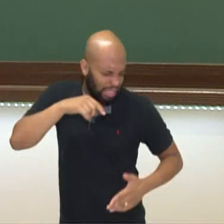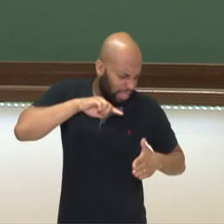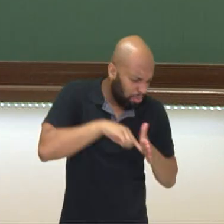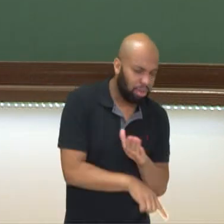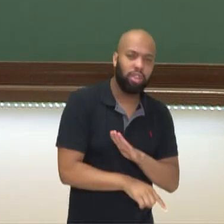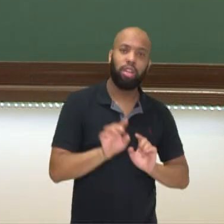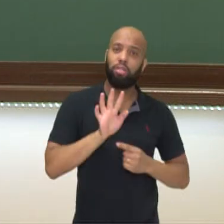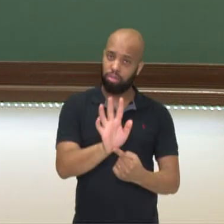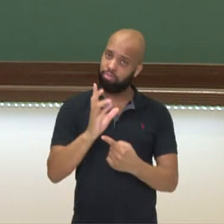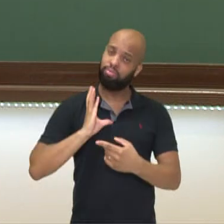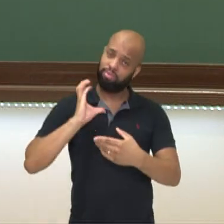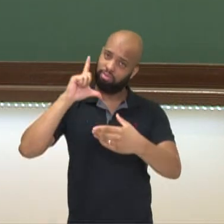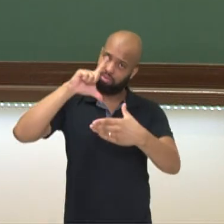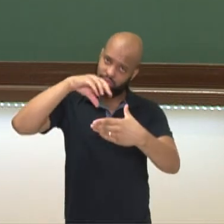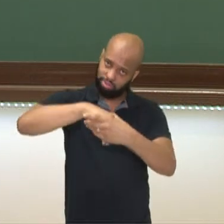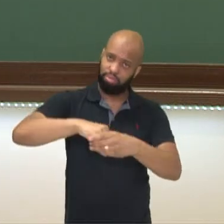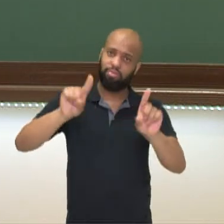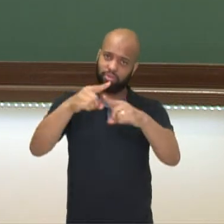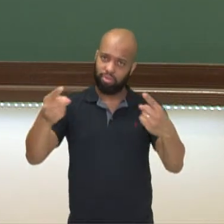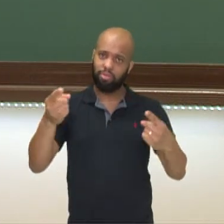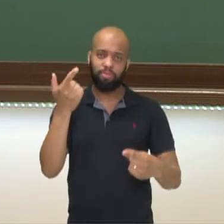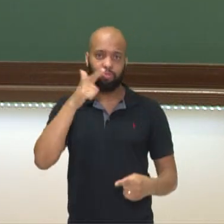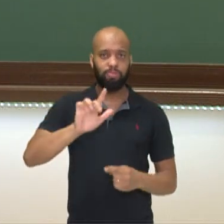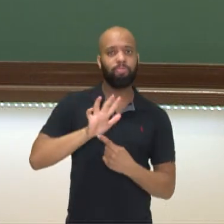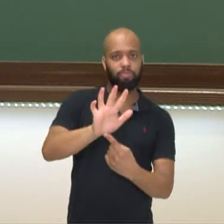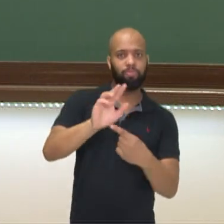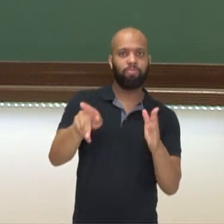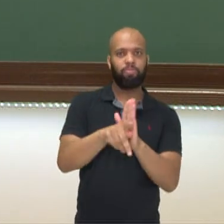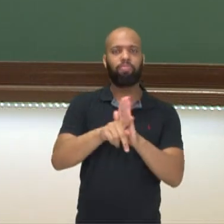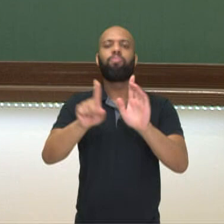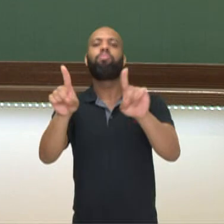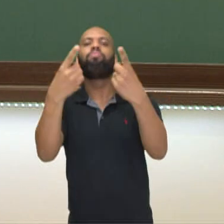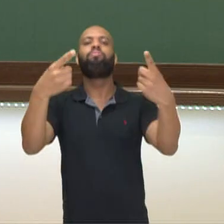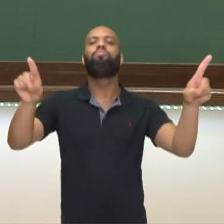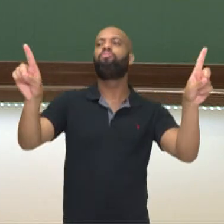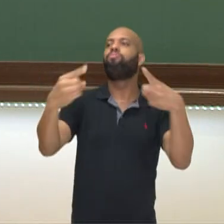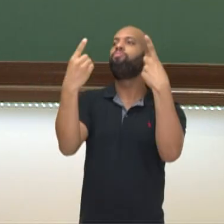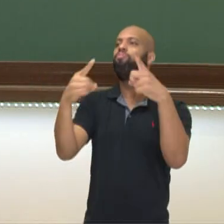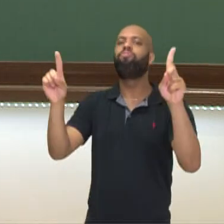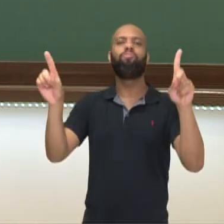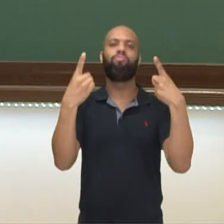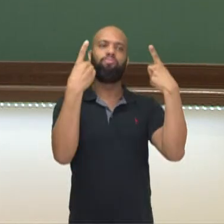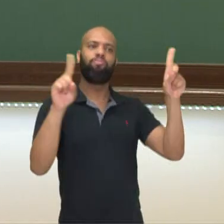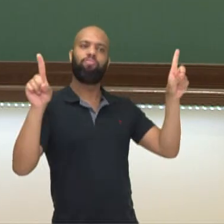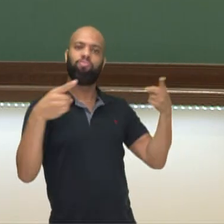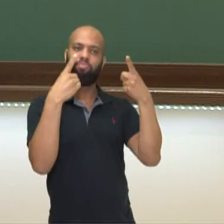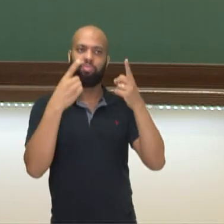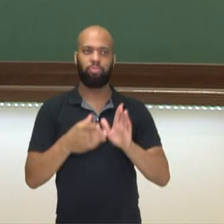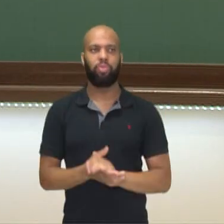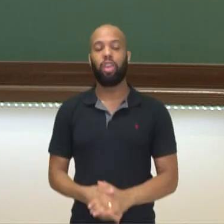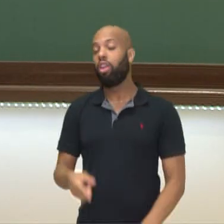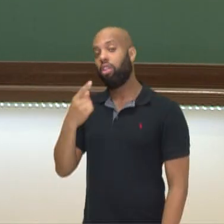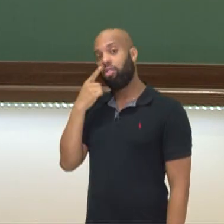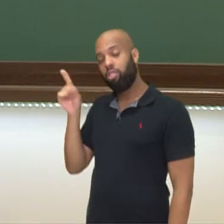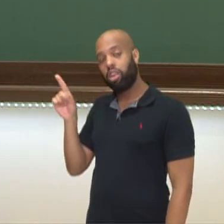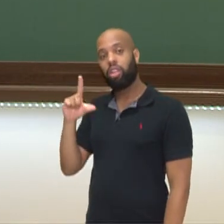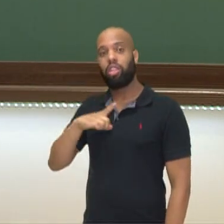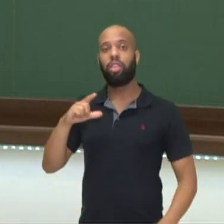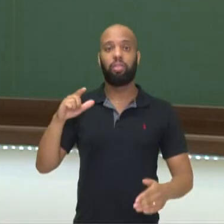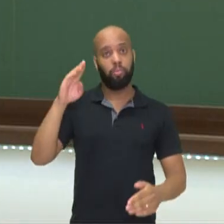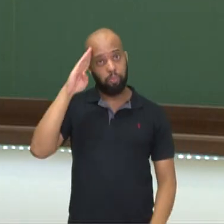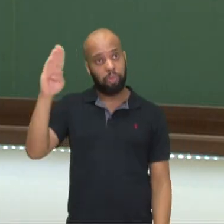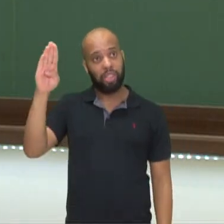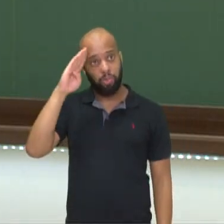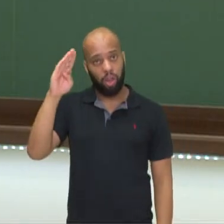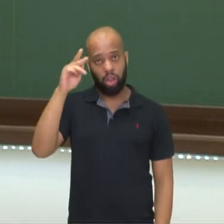profundos, e que a música consegue traduzir isso em forma de notas, de melodia, de harmonia, ok? Então nós temos como